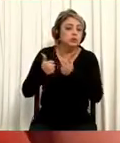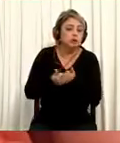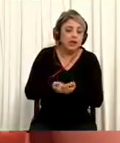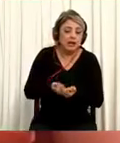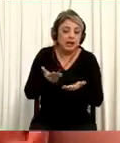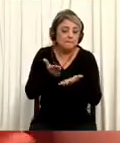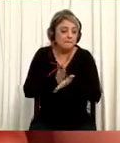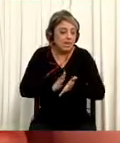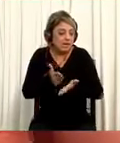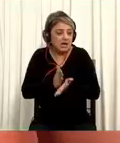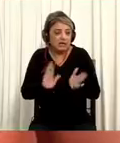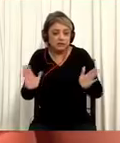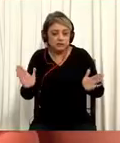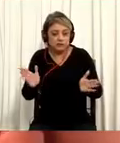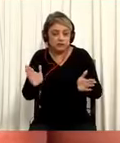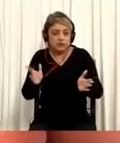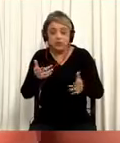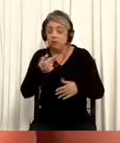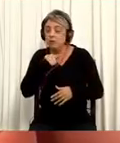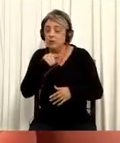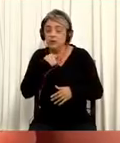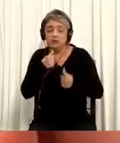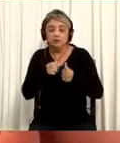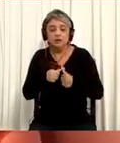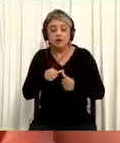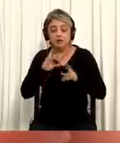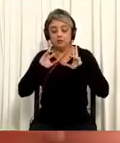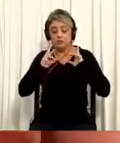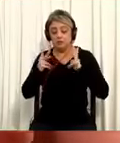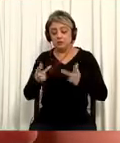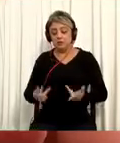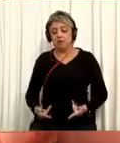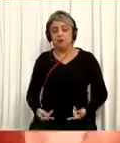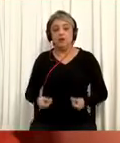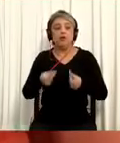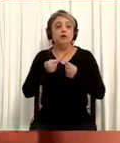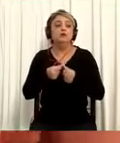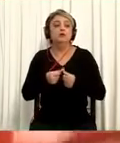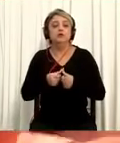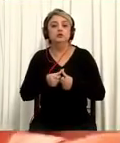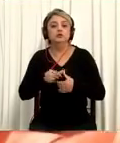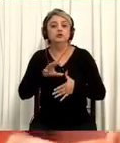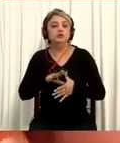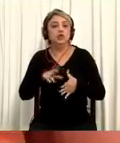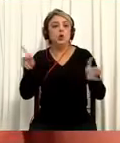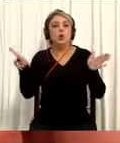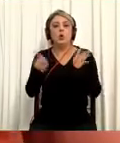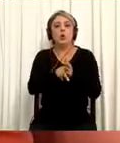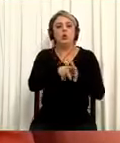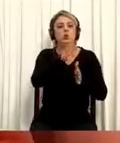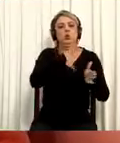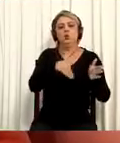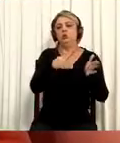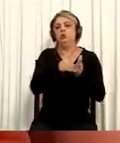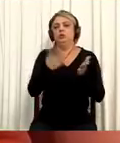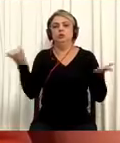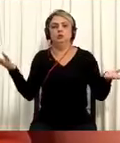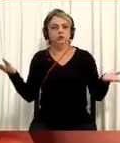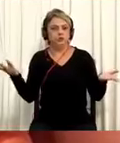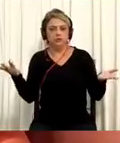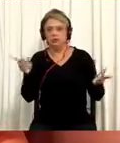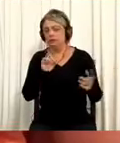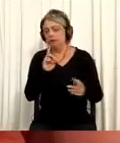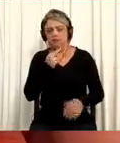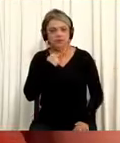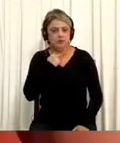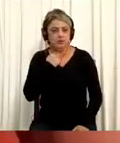nascentes. E nós não podemos ficar como se o ser humano fosse o dono de tudo e ao seu bel prazer.